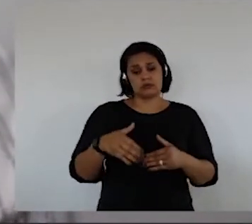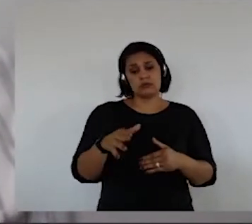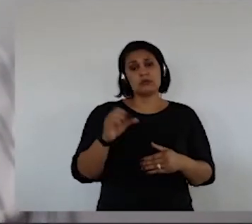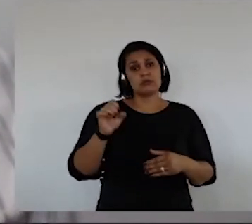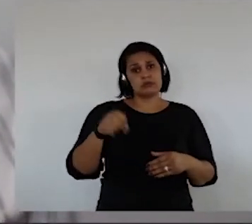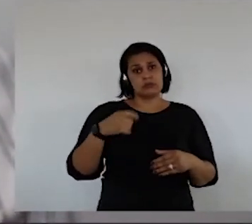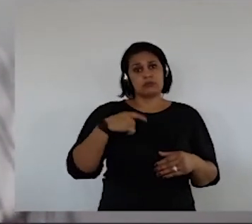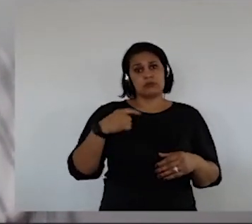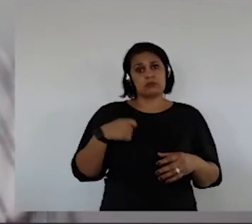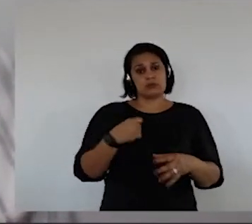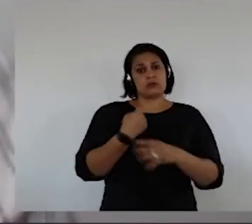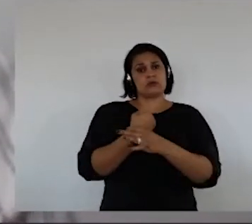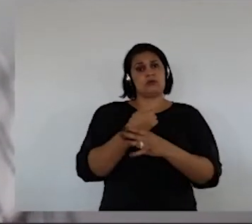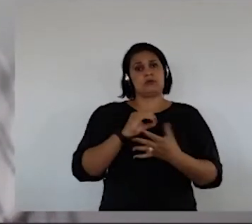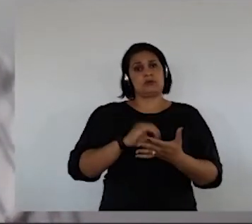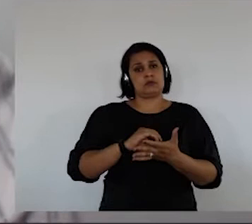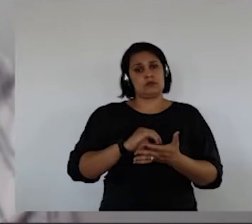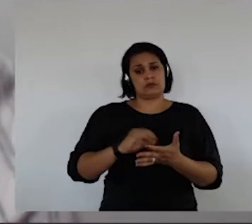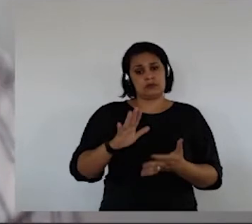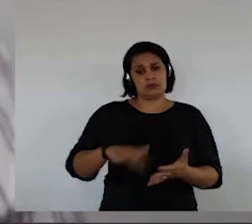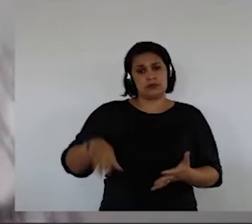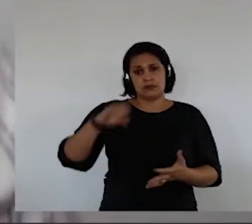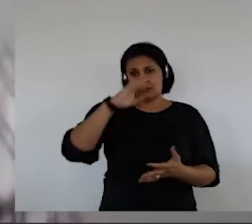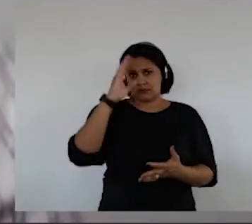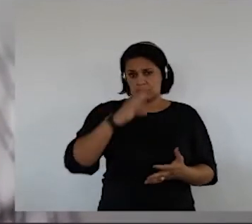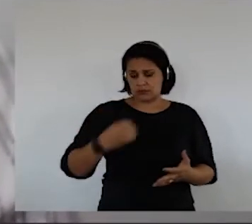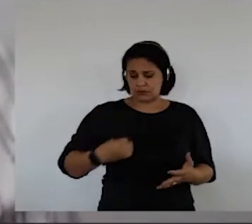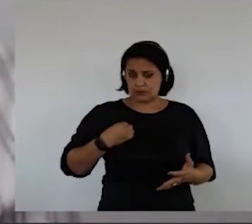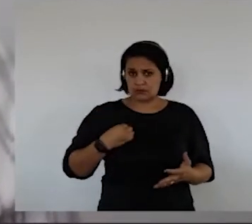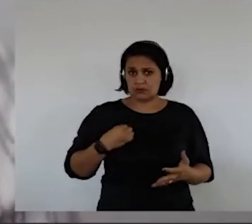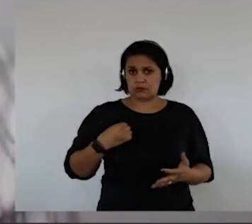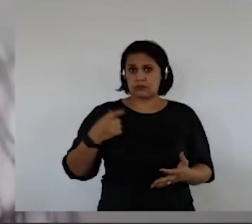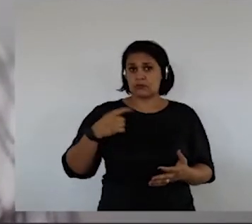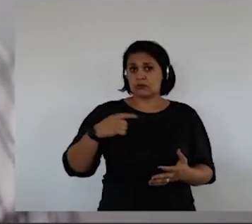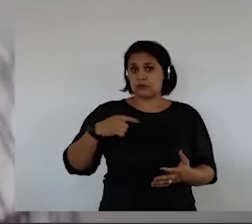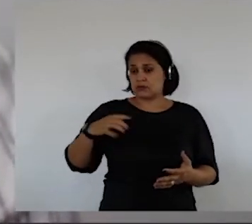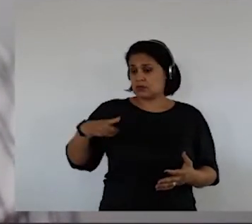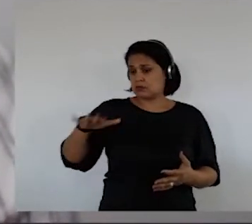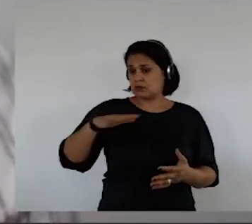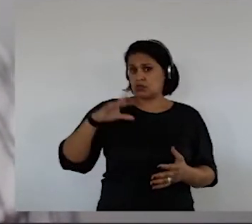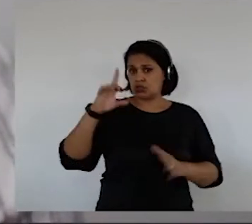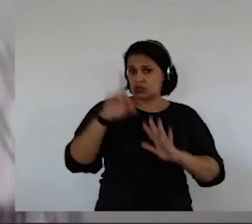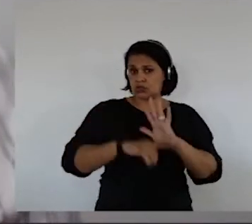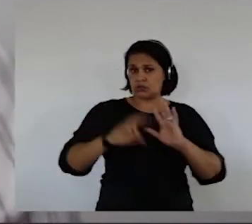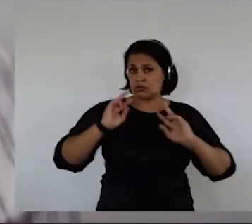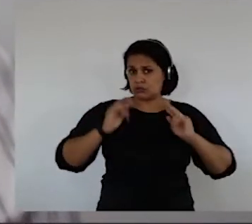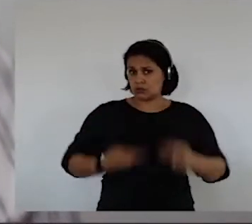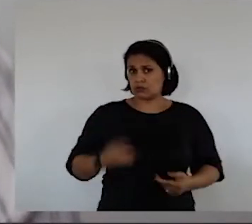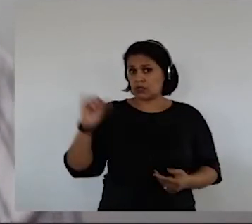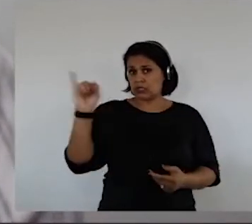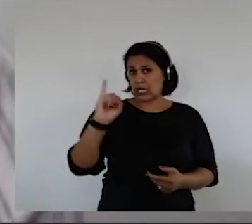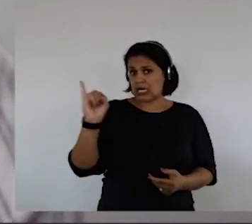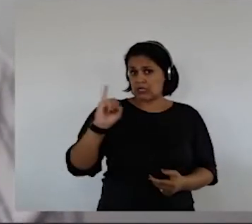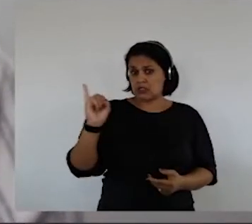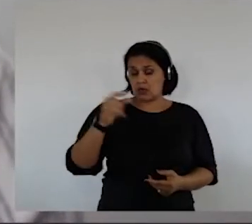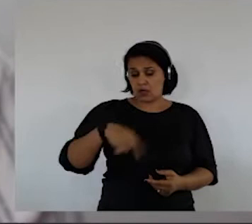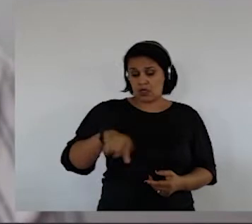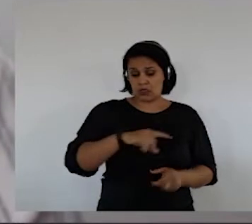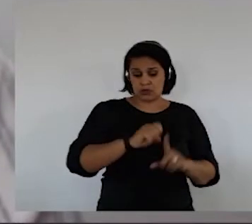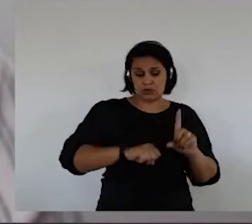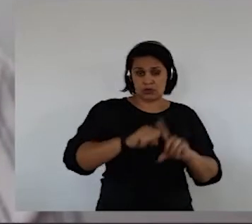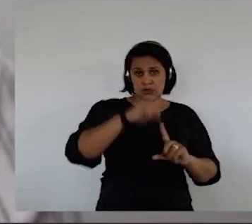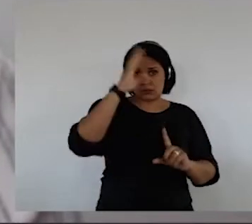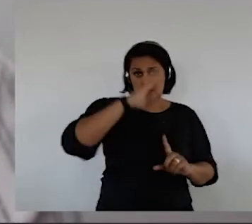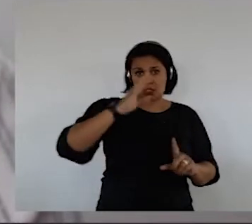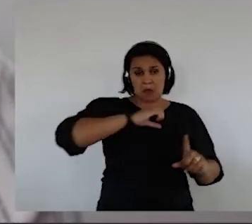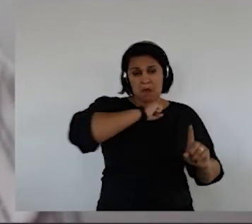mais inseguros para a população LGBTI viver, segundo agências internacionais de direitos humanos, a sociedade brasileira mata muito mais